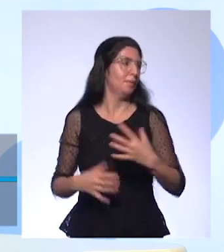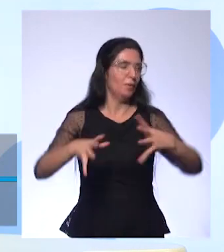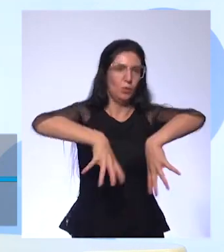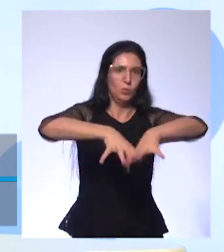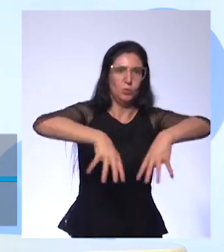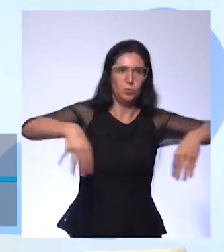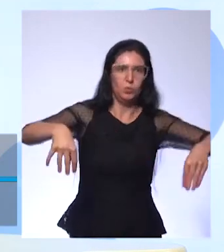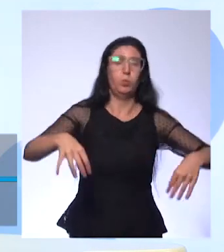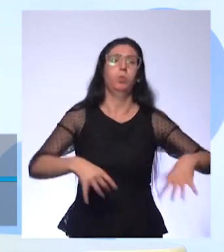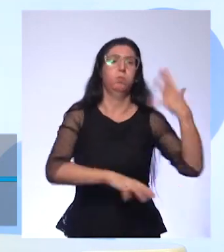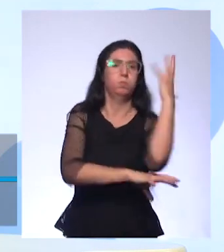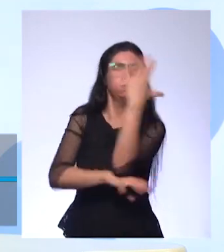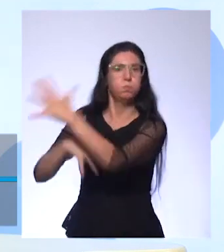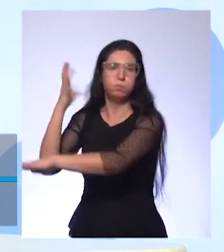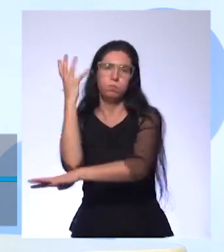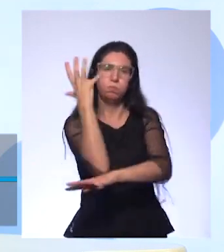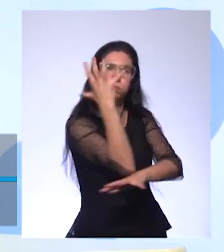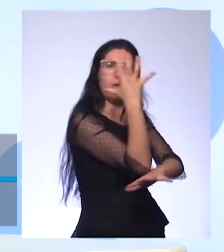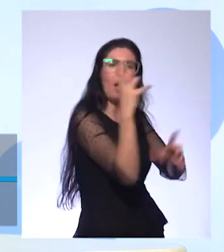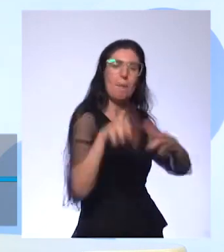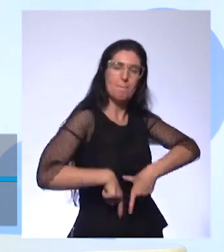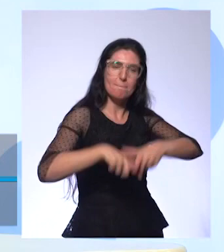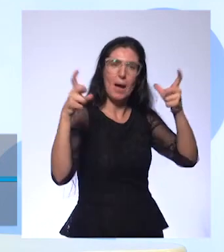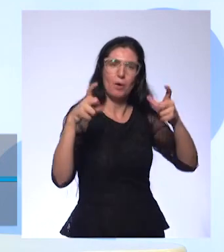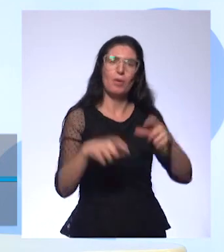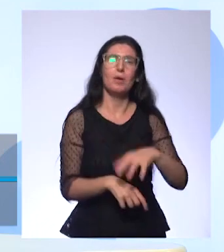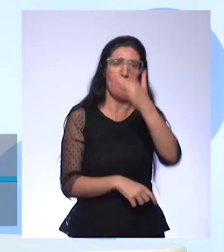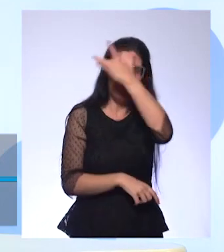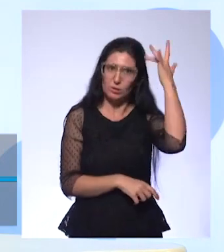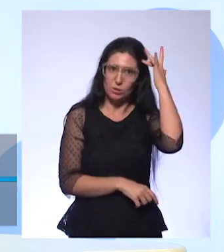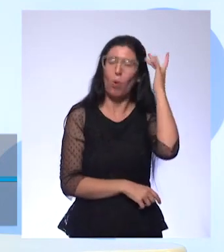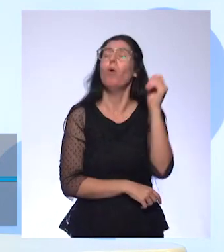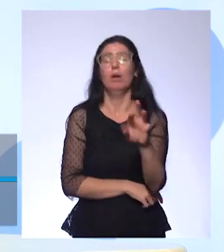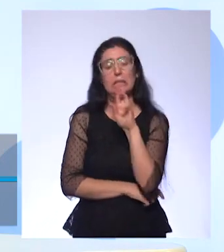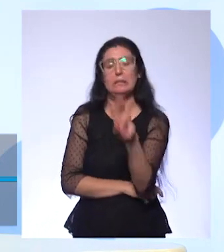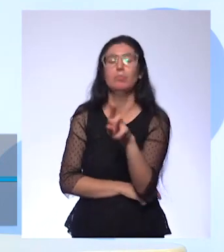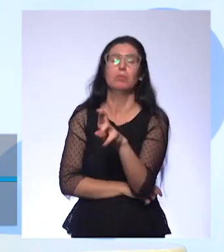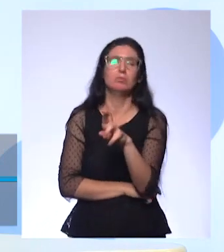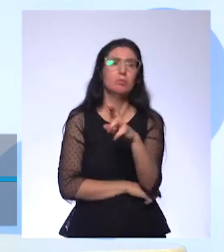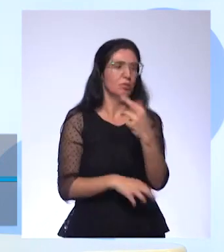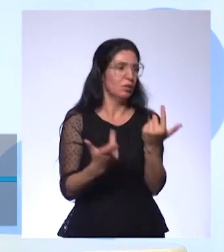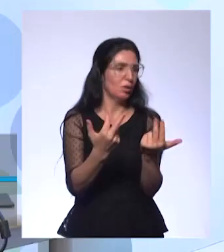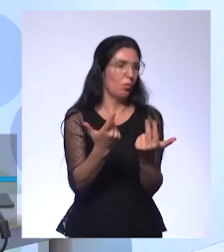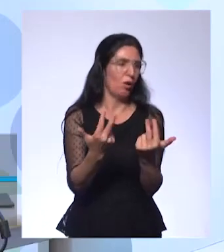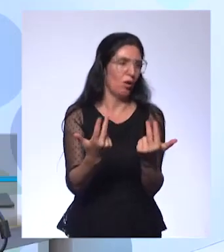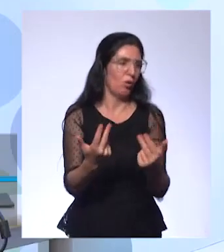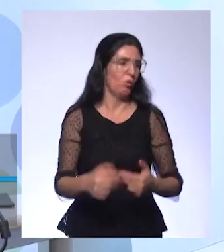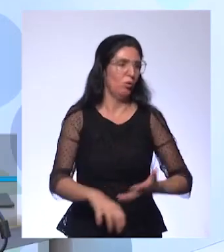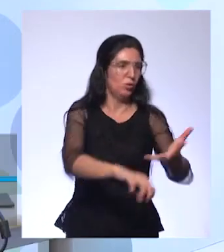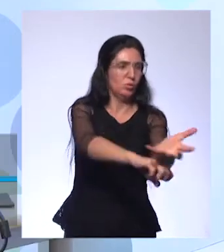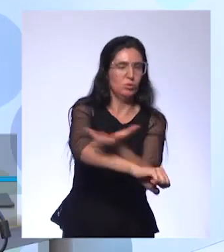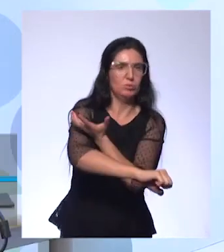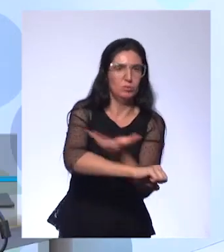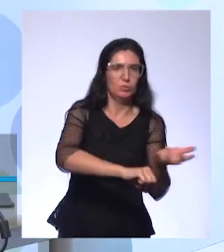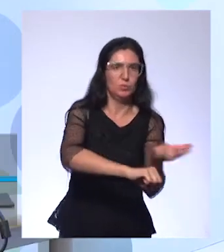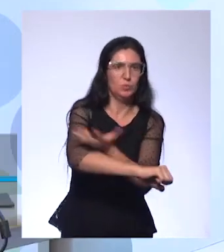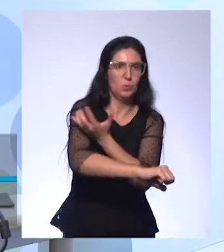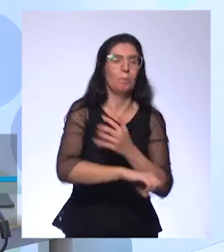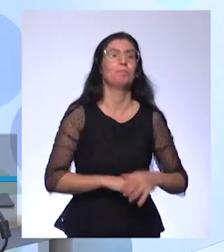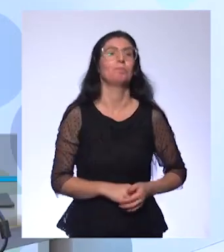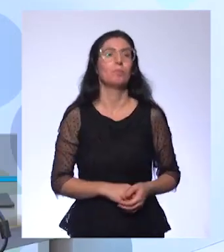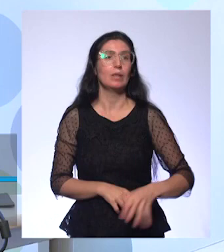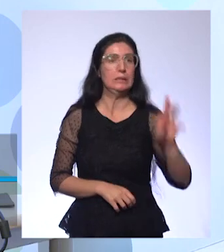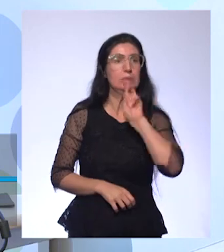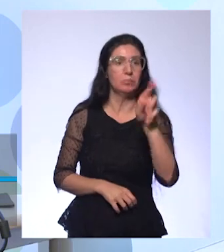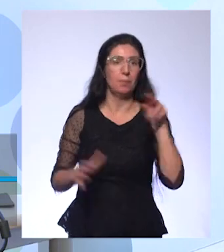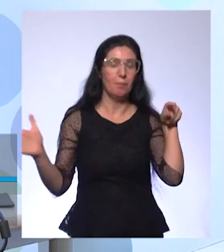Pantanal, que é a linha da maioria das respostas aqui no nosso chat, professor Antônio. Perfeito, é isso aí mesmo. Para responder essa